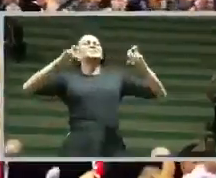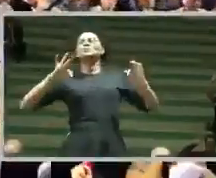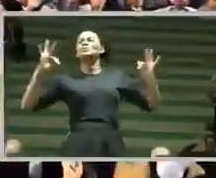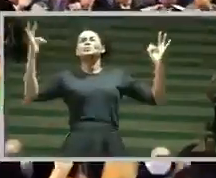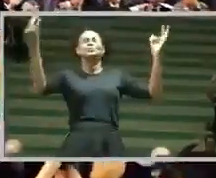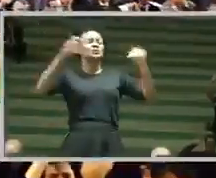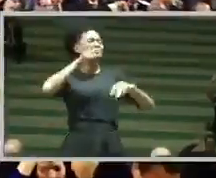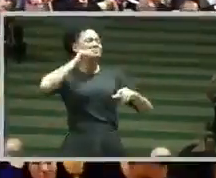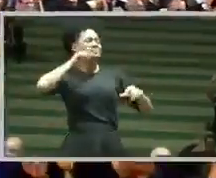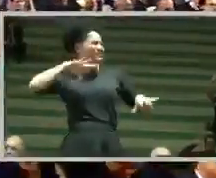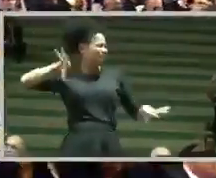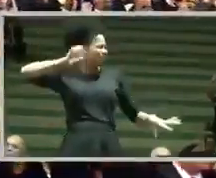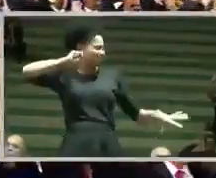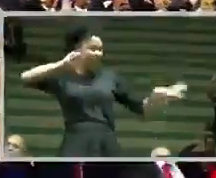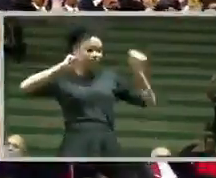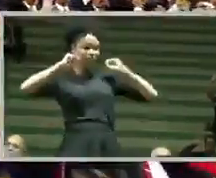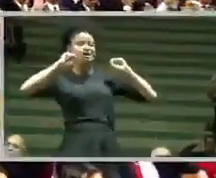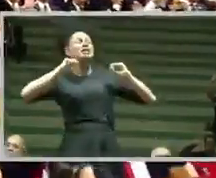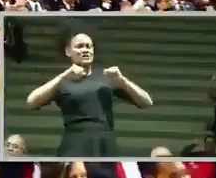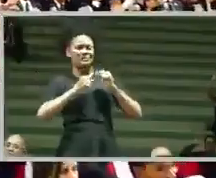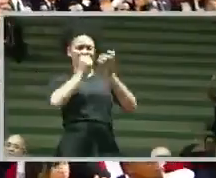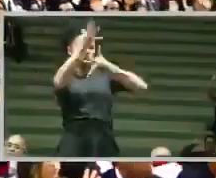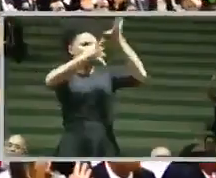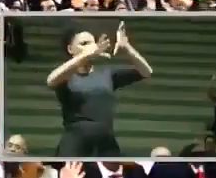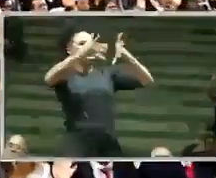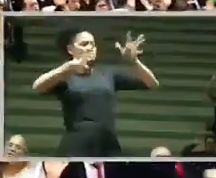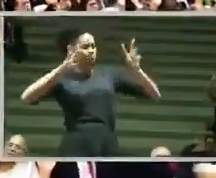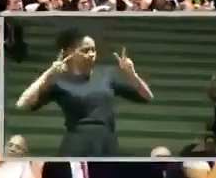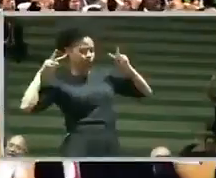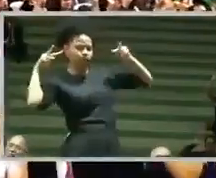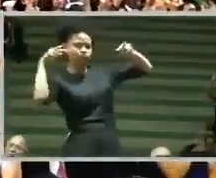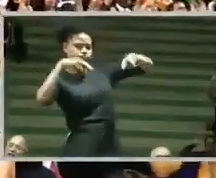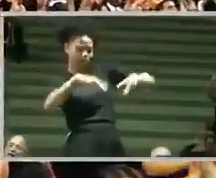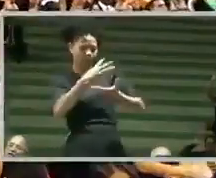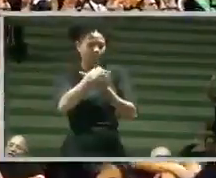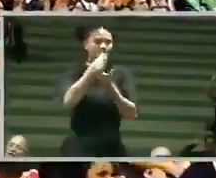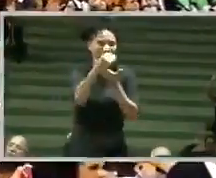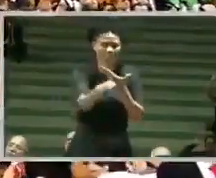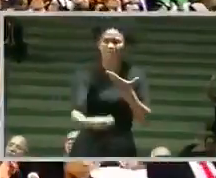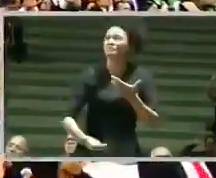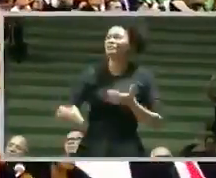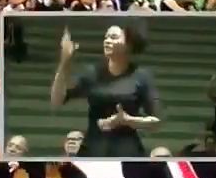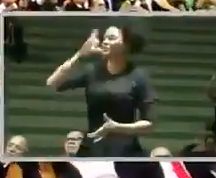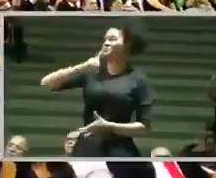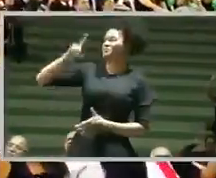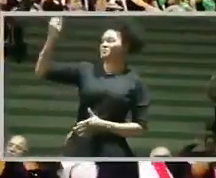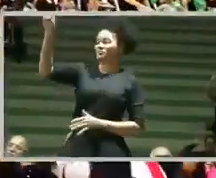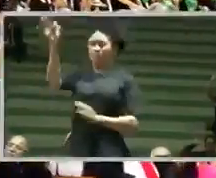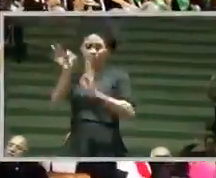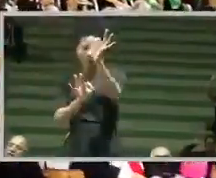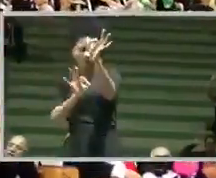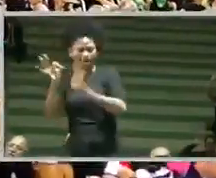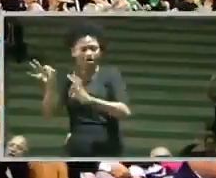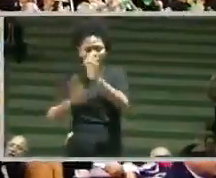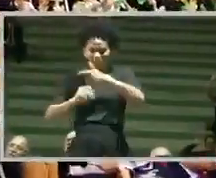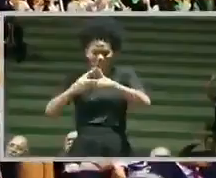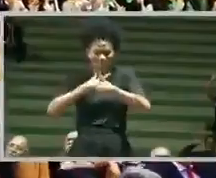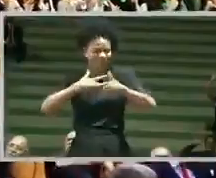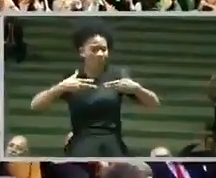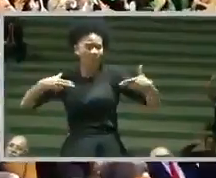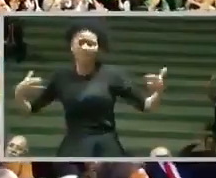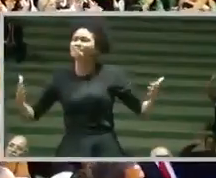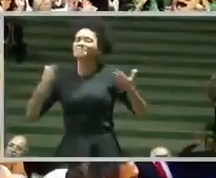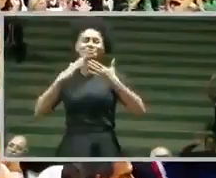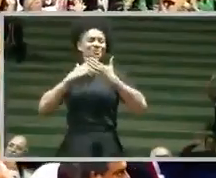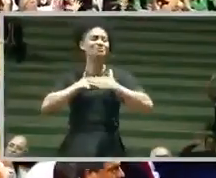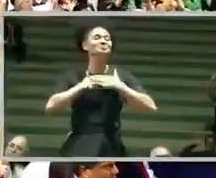ouvir. Grita mesmo. Diga: quando Deus faz algo por